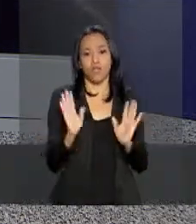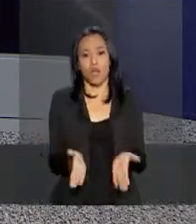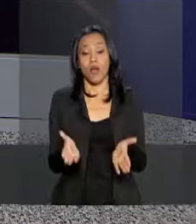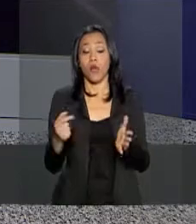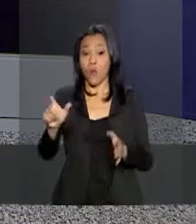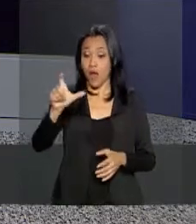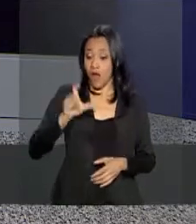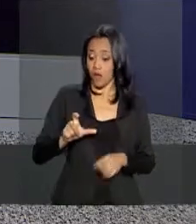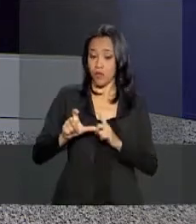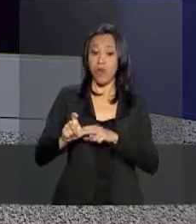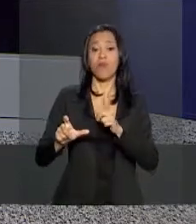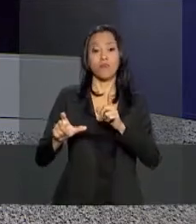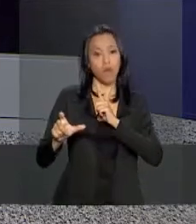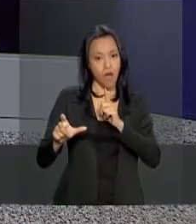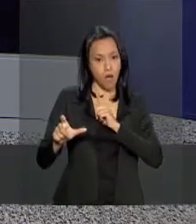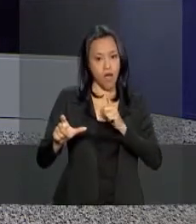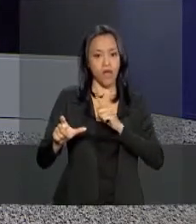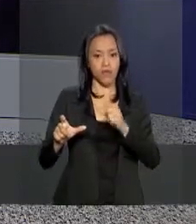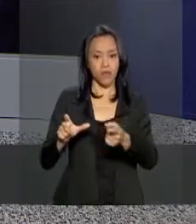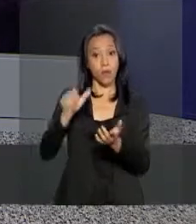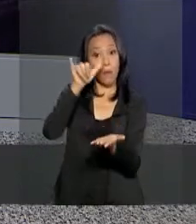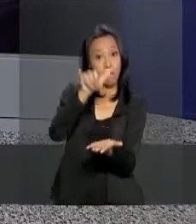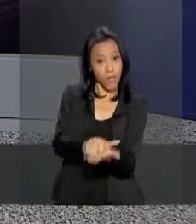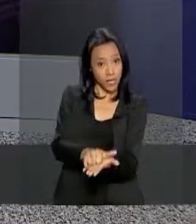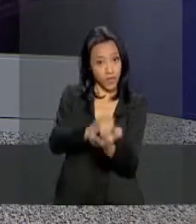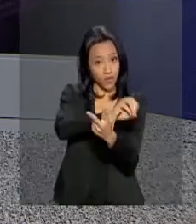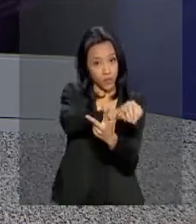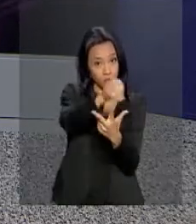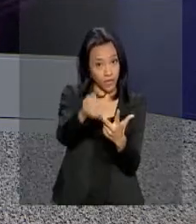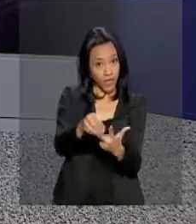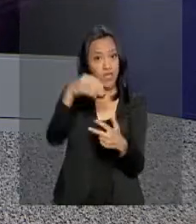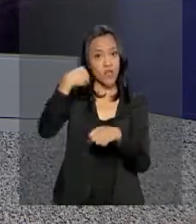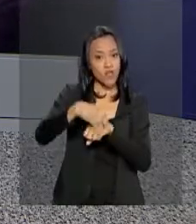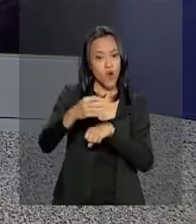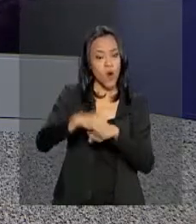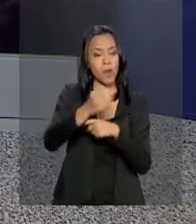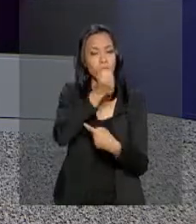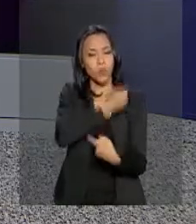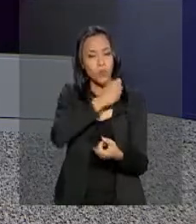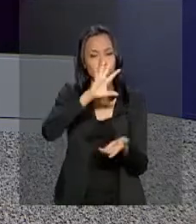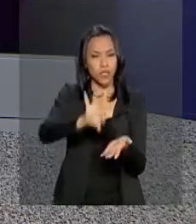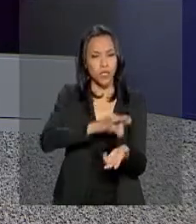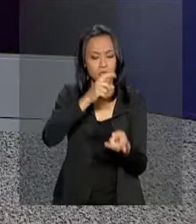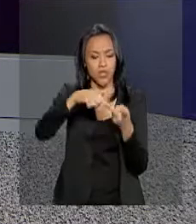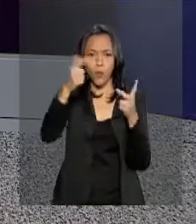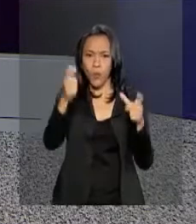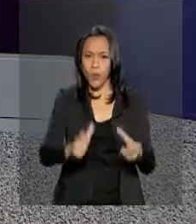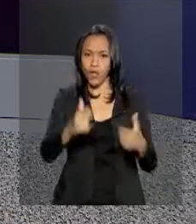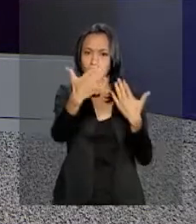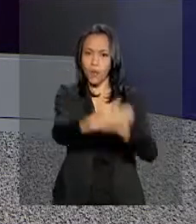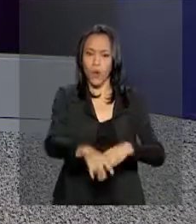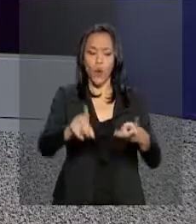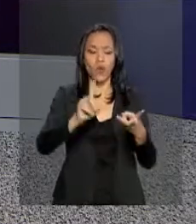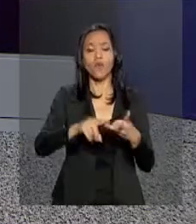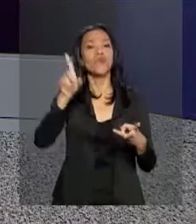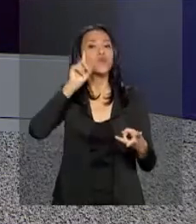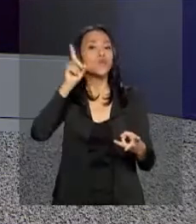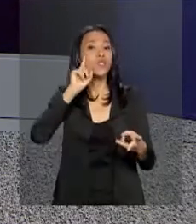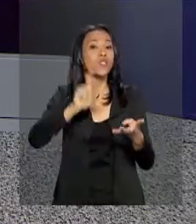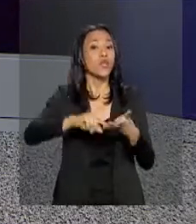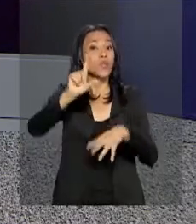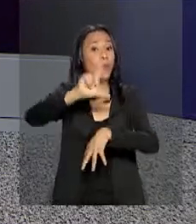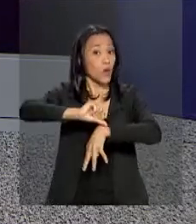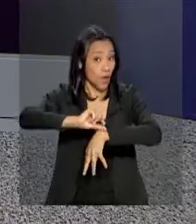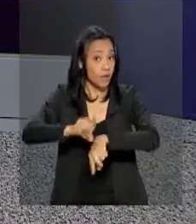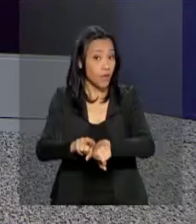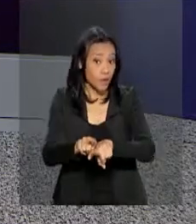na página do participante e no aplicativo do Enem informa número de inscrição, local de prova, datas e também horários do